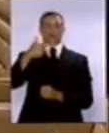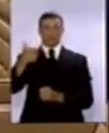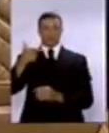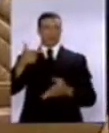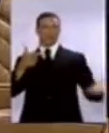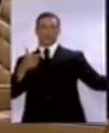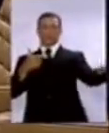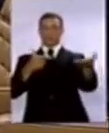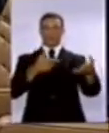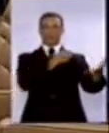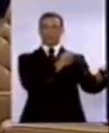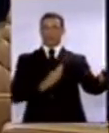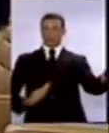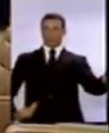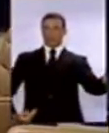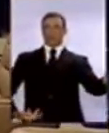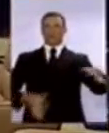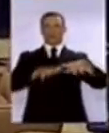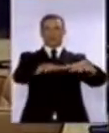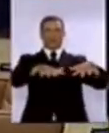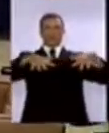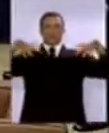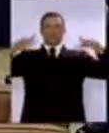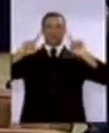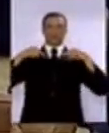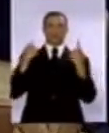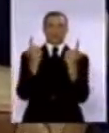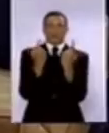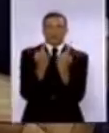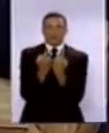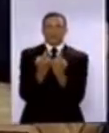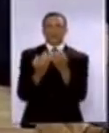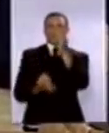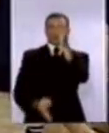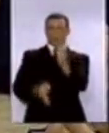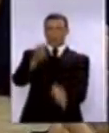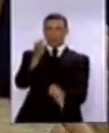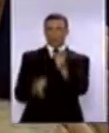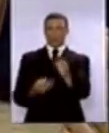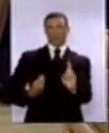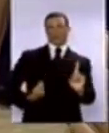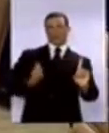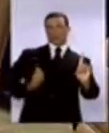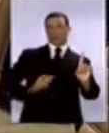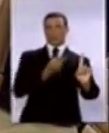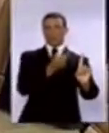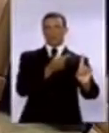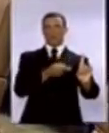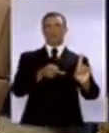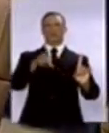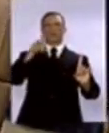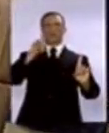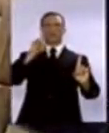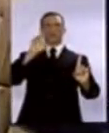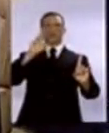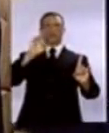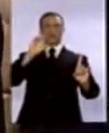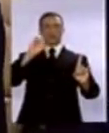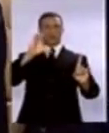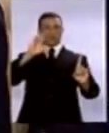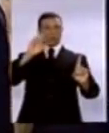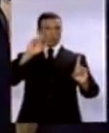supremo tribunal federal reunidos em sessão solene presente o senhor procurador geral da república doutor